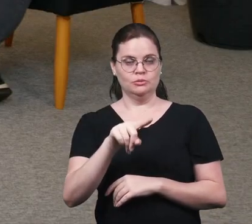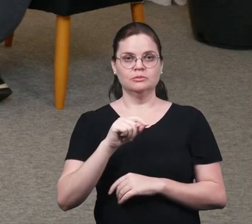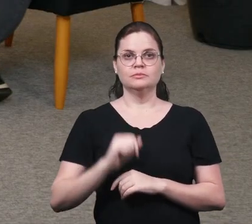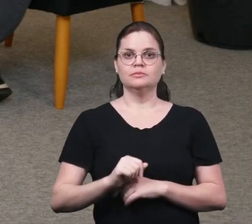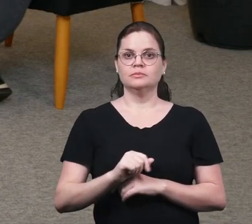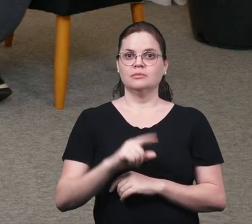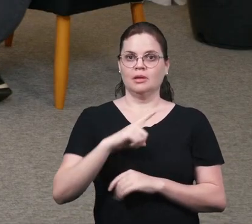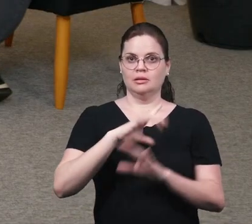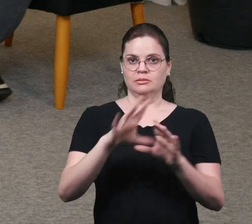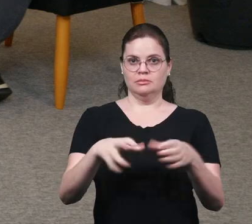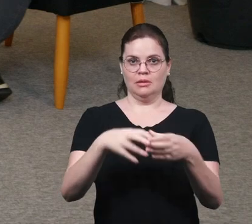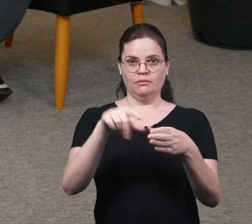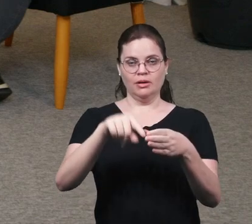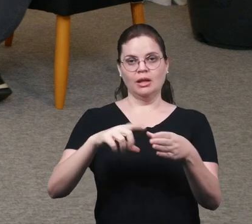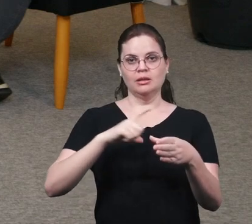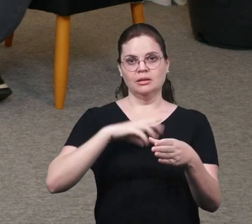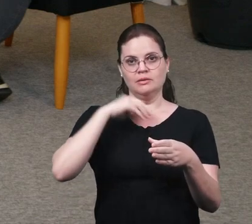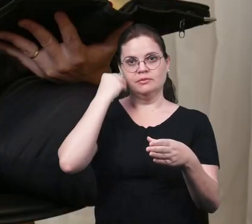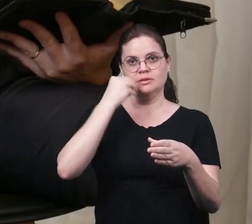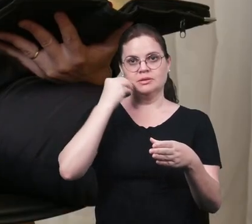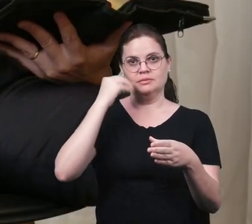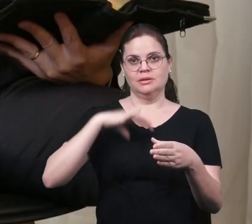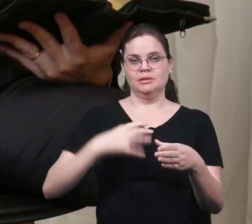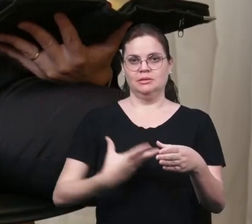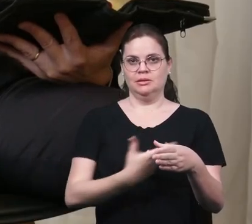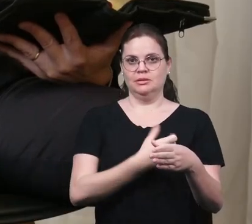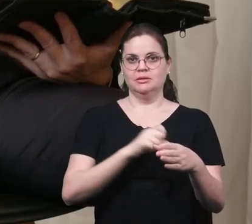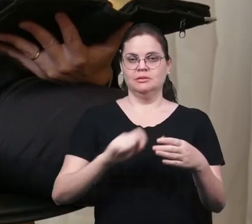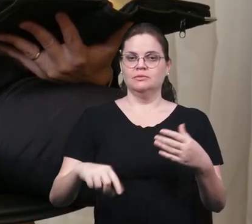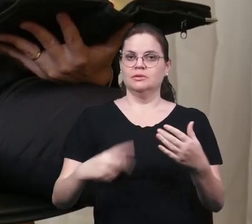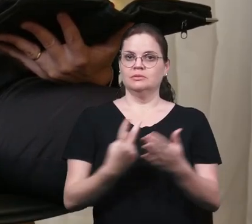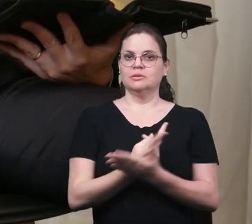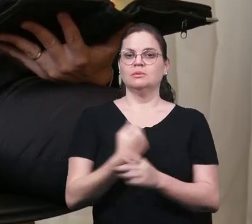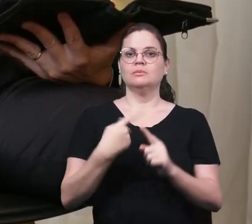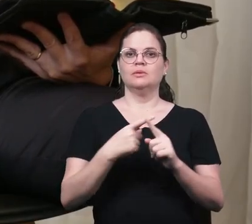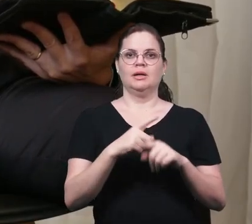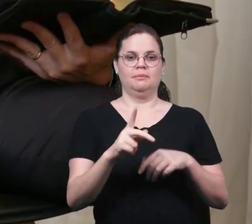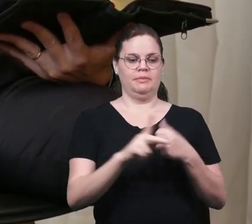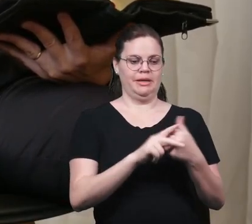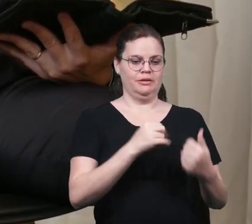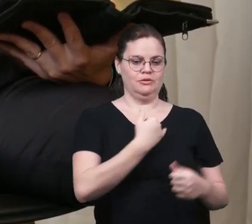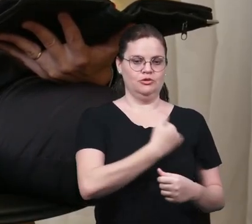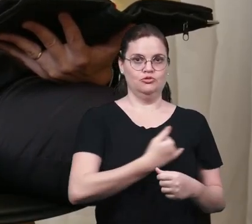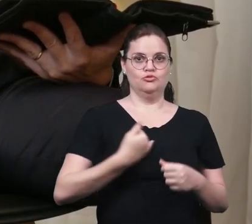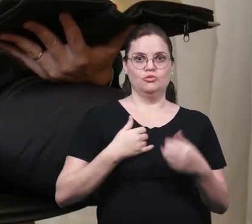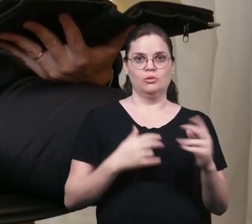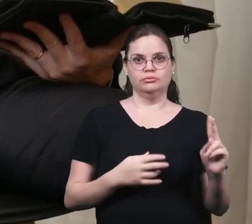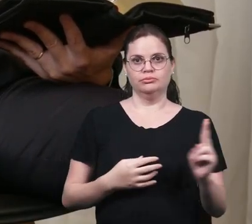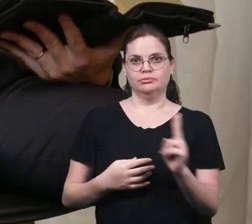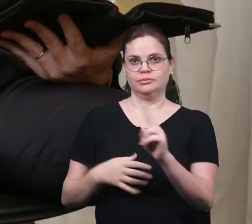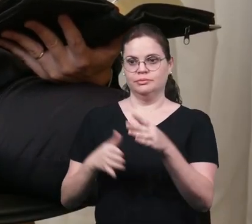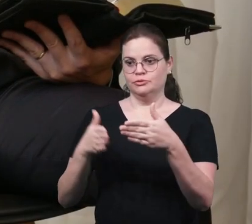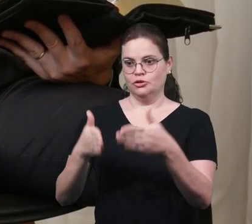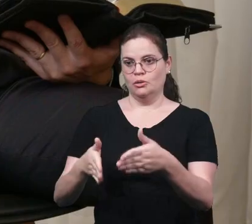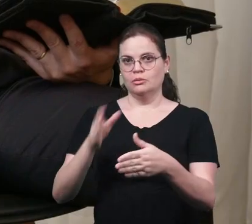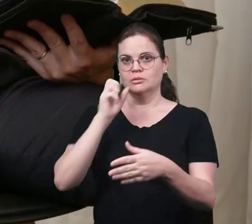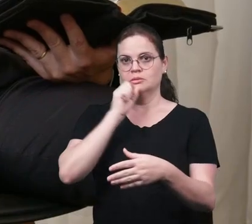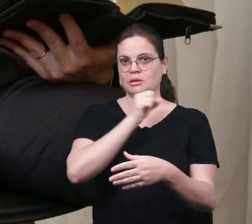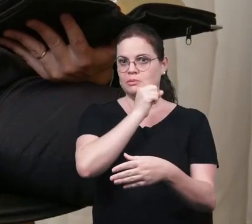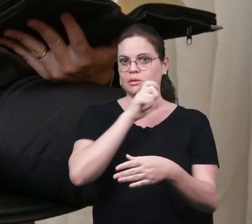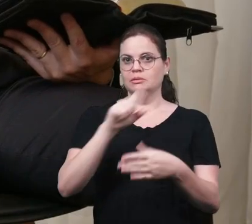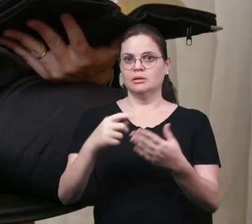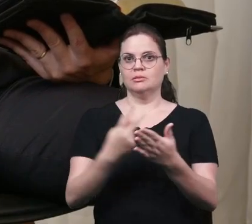essa experiência de salvação, Exatamente. né? E quando Pedro e João chegaram ali, a palavra diz